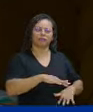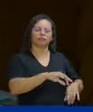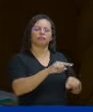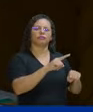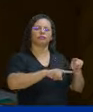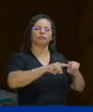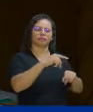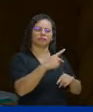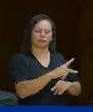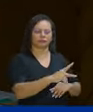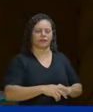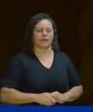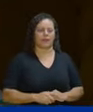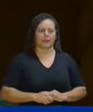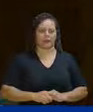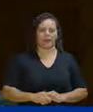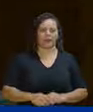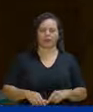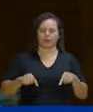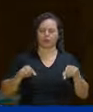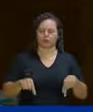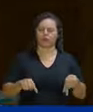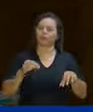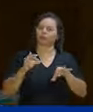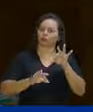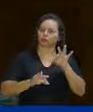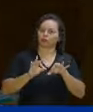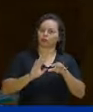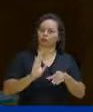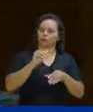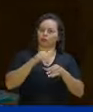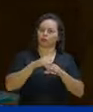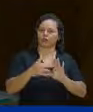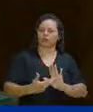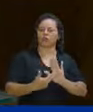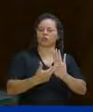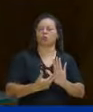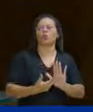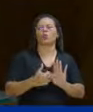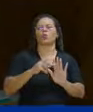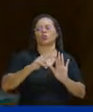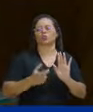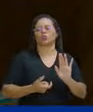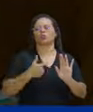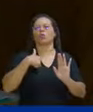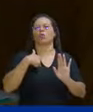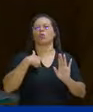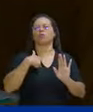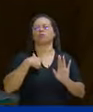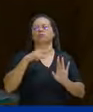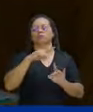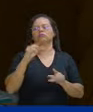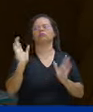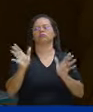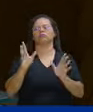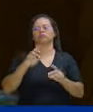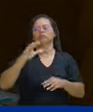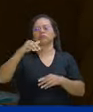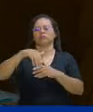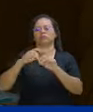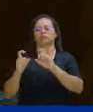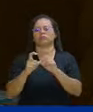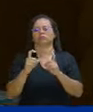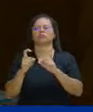espécie. No presente julgamento, o voto do relator reconheceu a omissão do acórdão e fixou